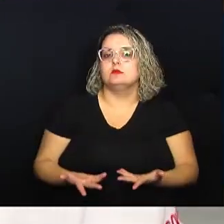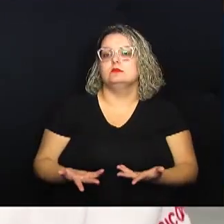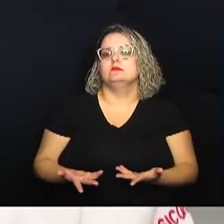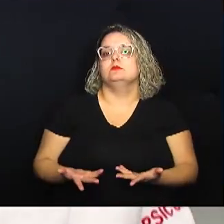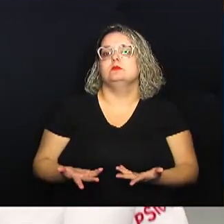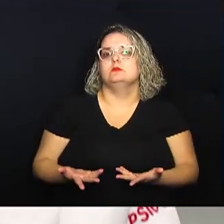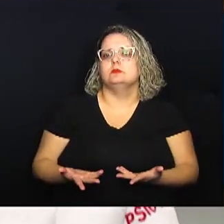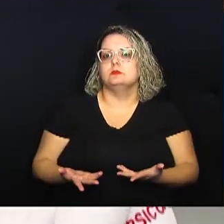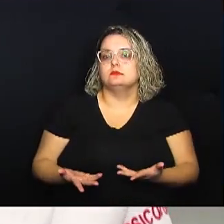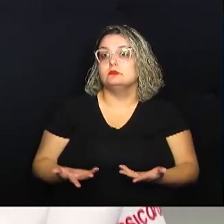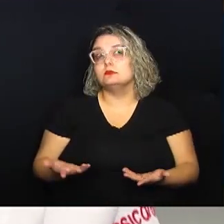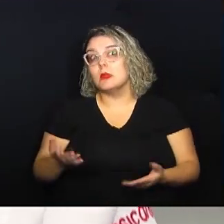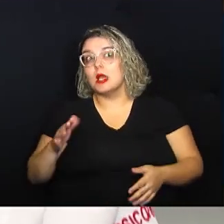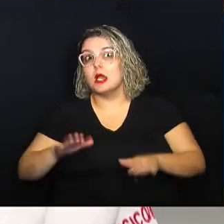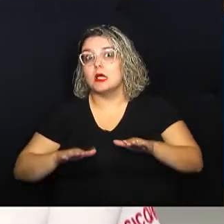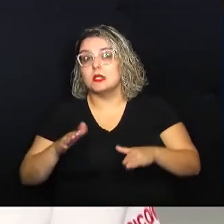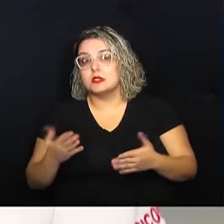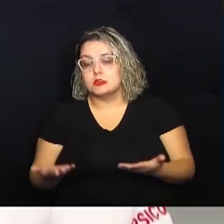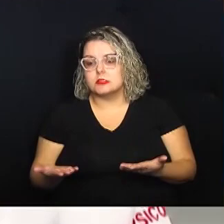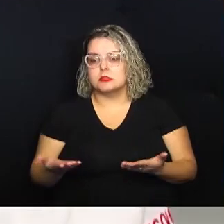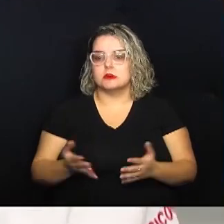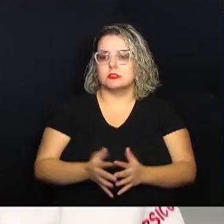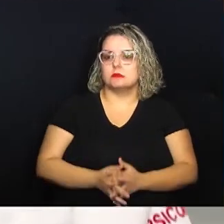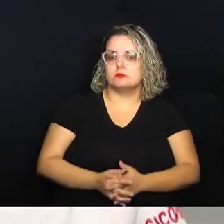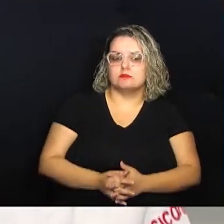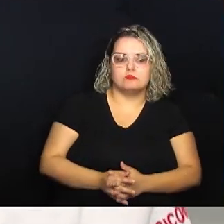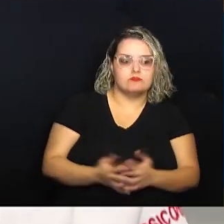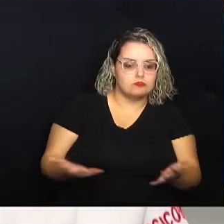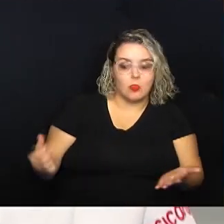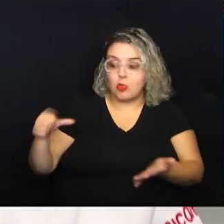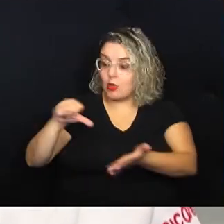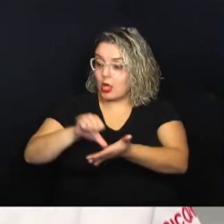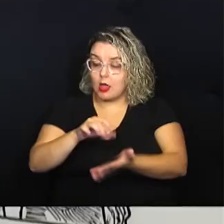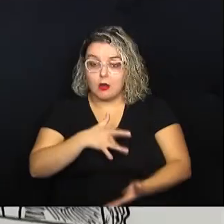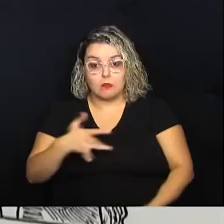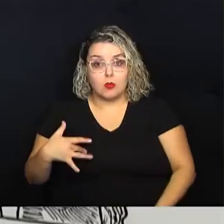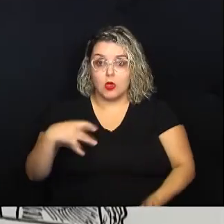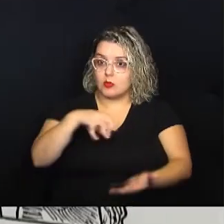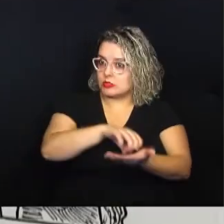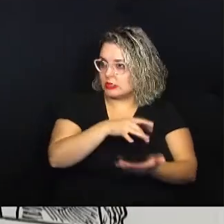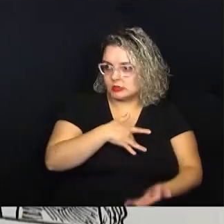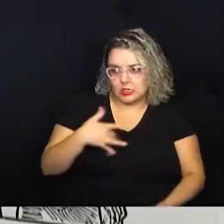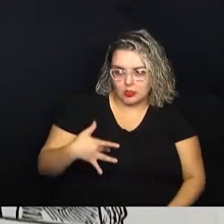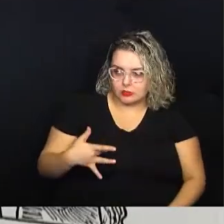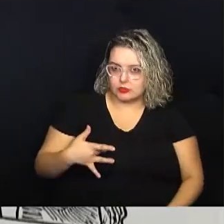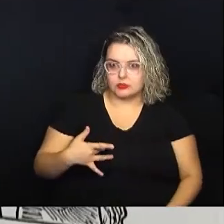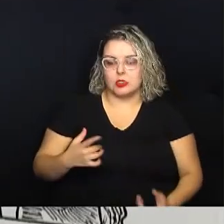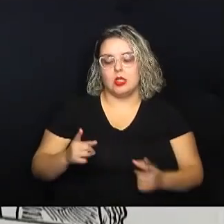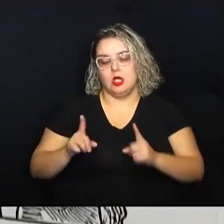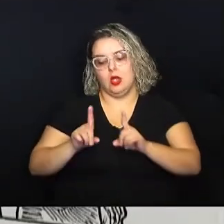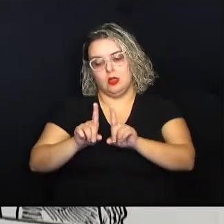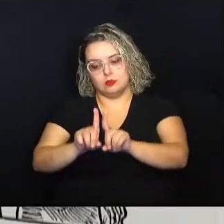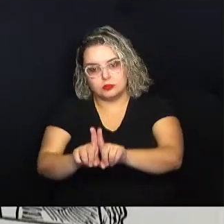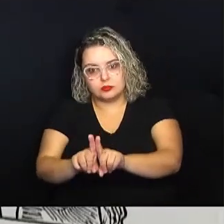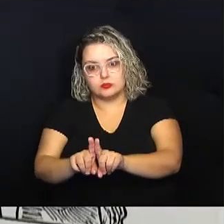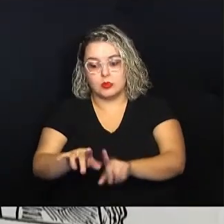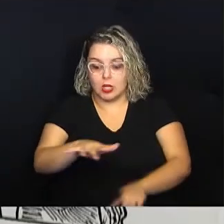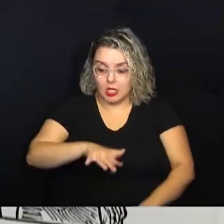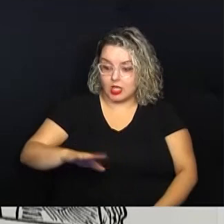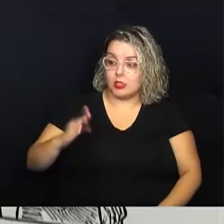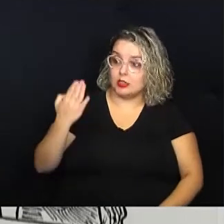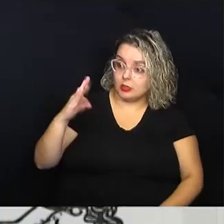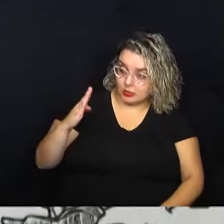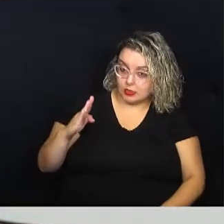repente procurar um posto de saúde, um centro de saúde. E a parceria entre as áreas da biologia